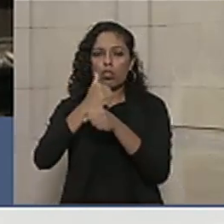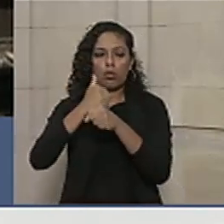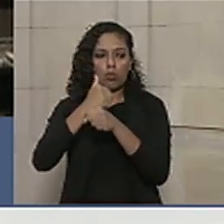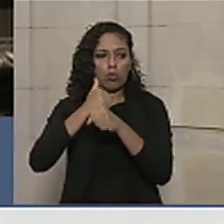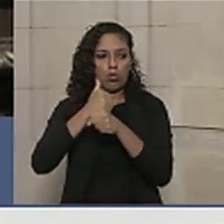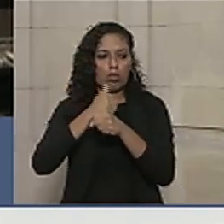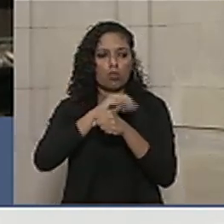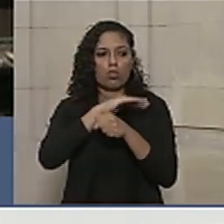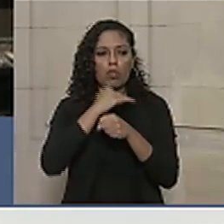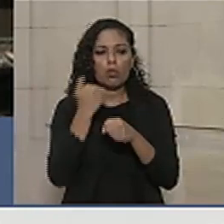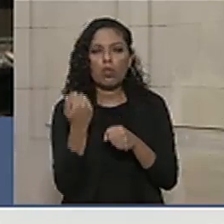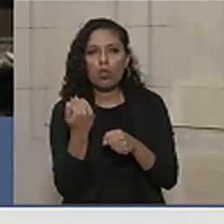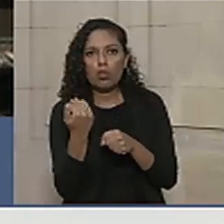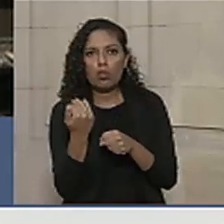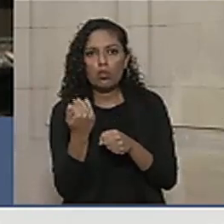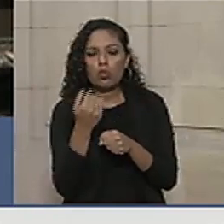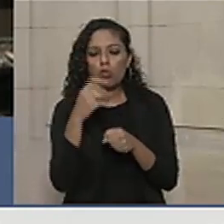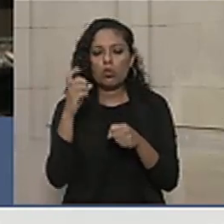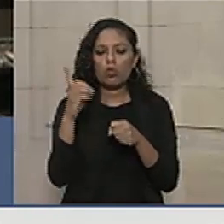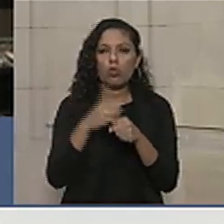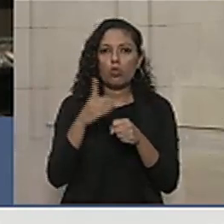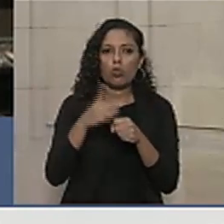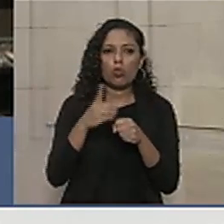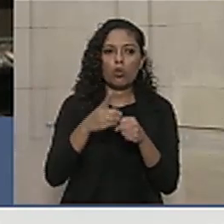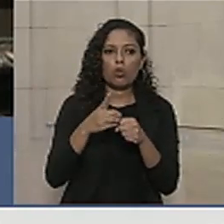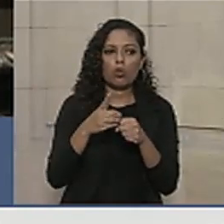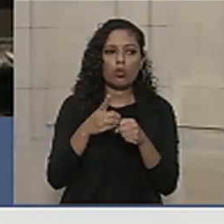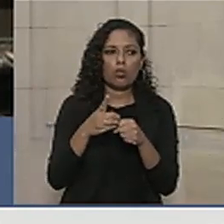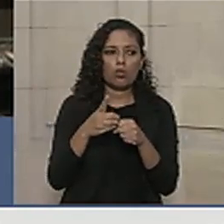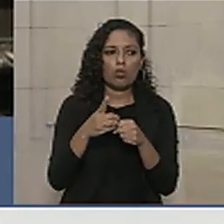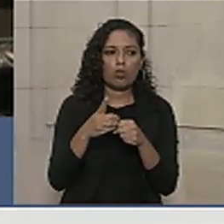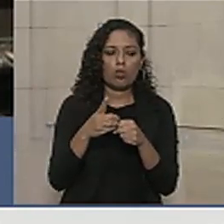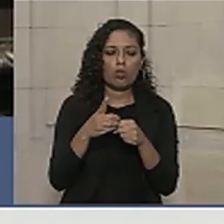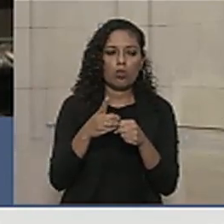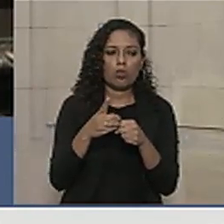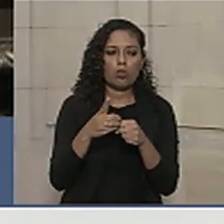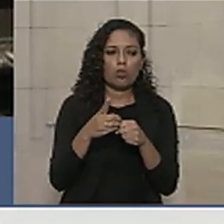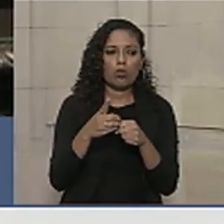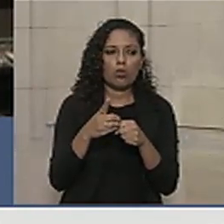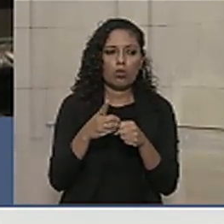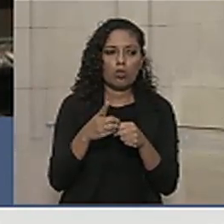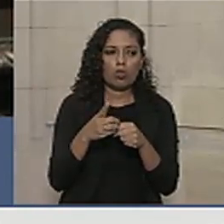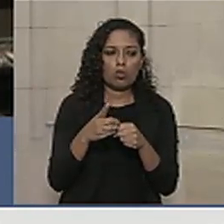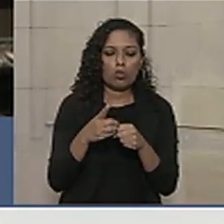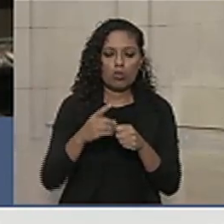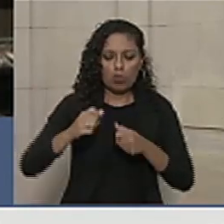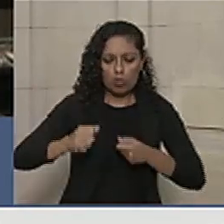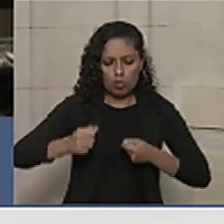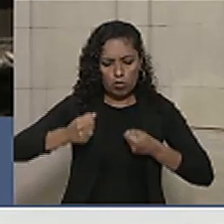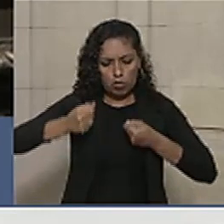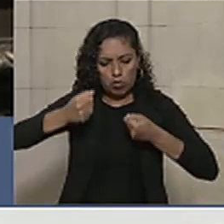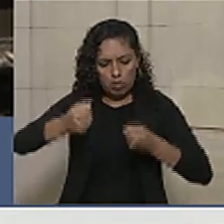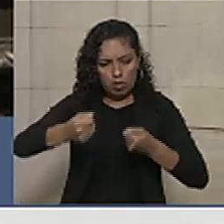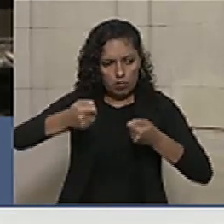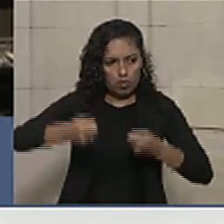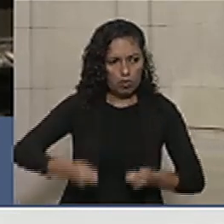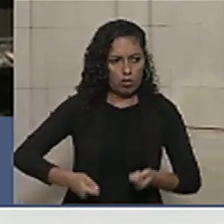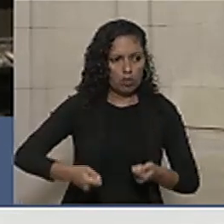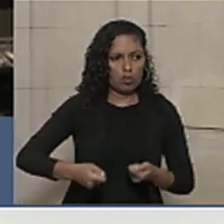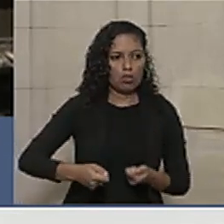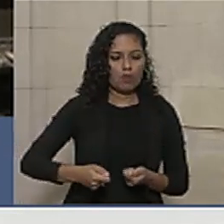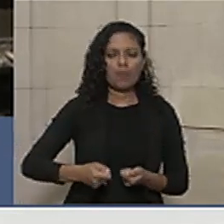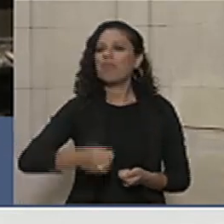da execução do doutor, reverendo, ativista Martin